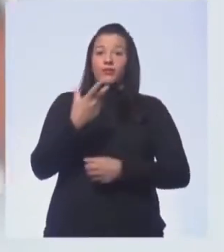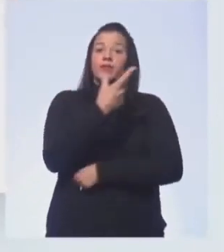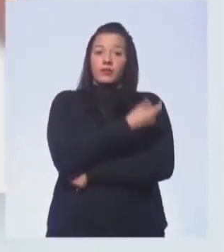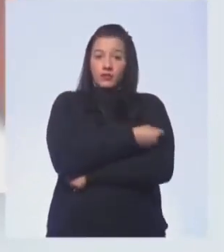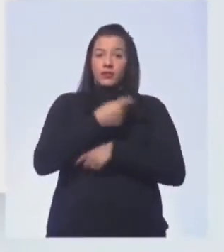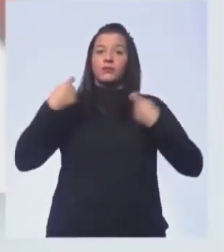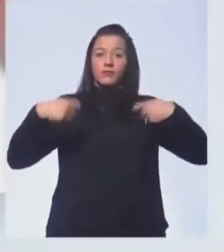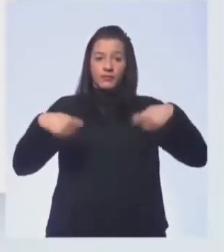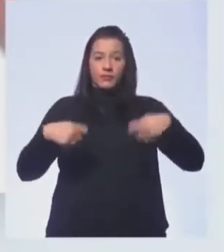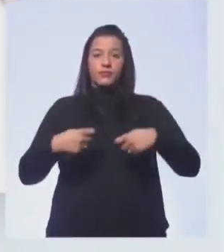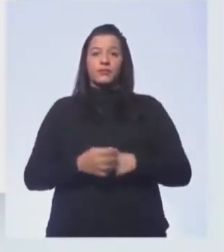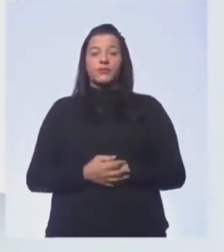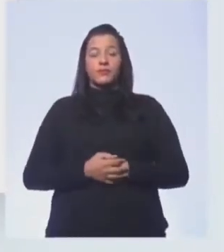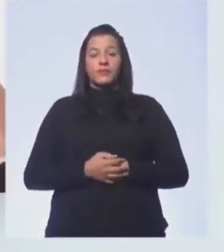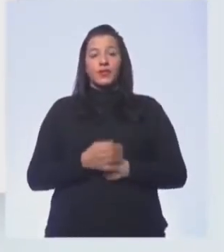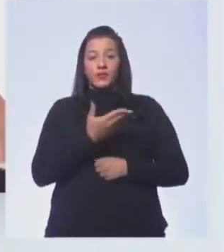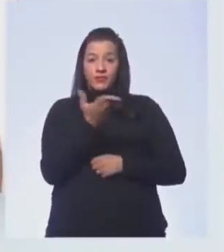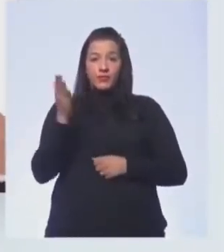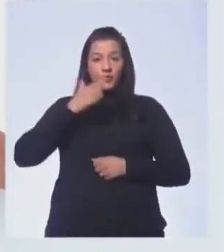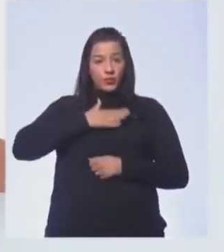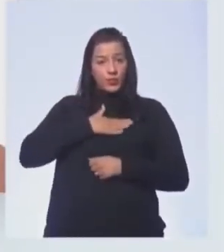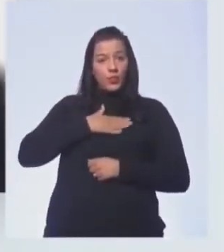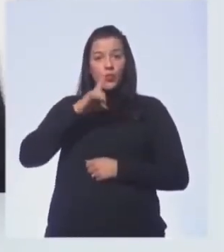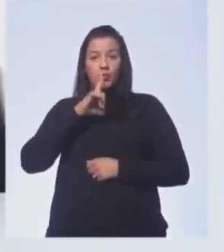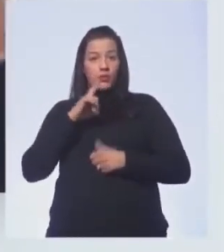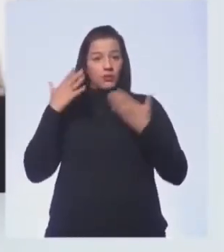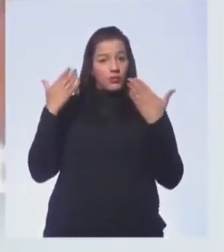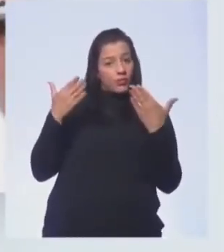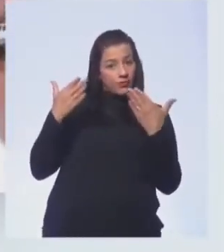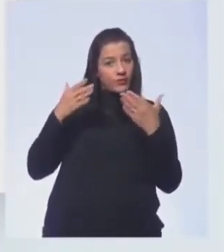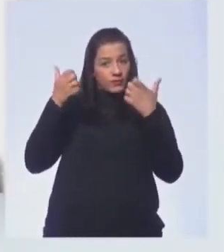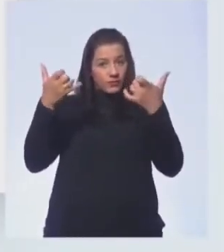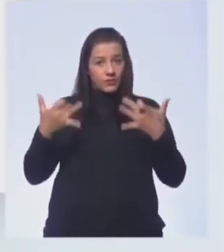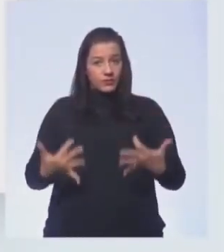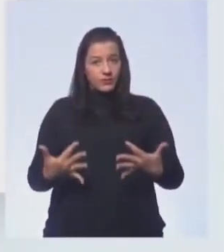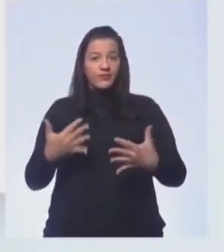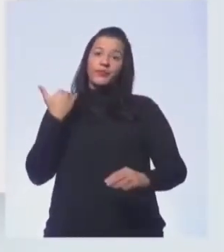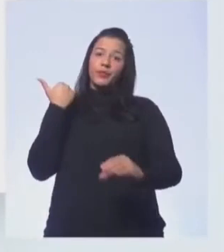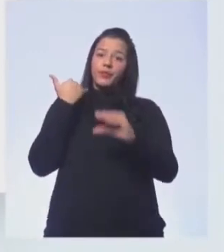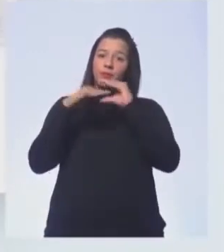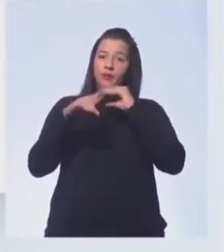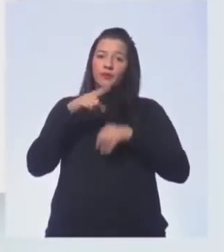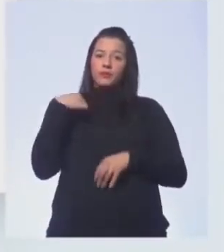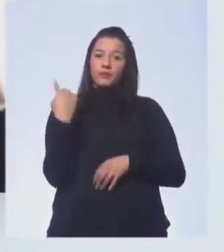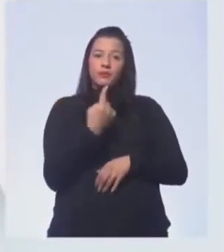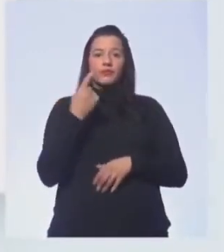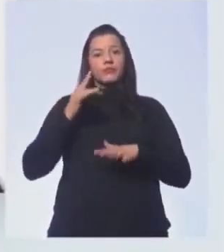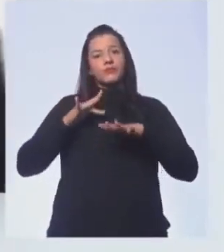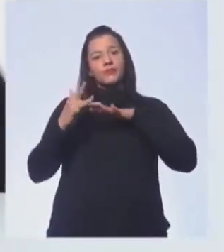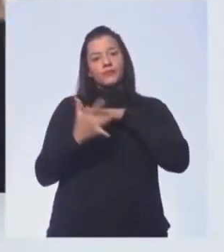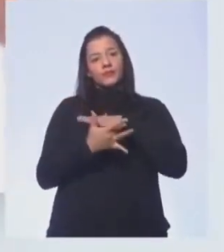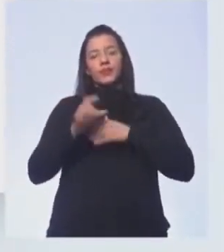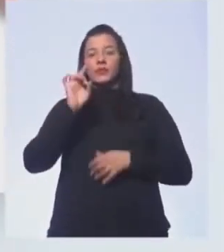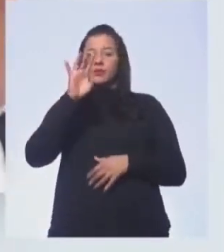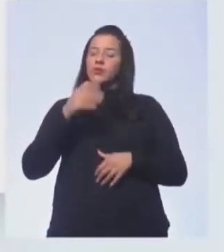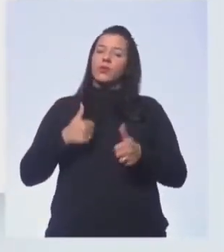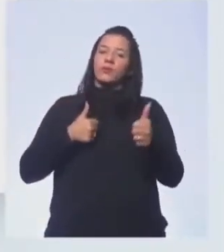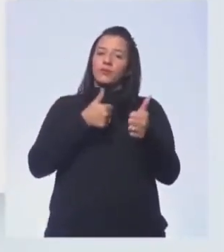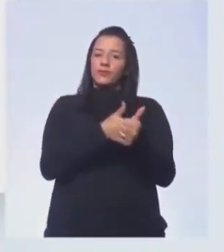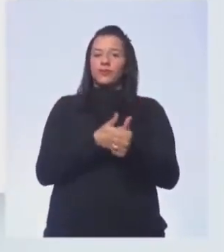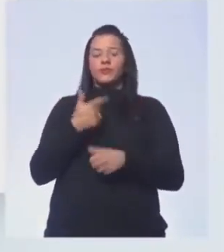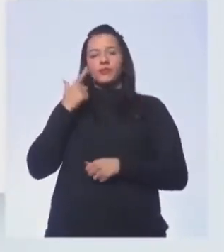muito necessárias. Gostou ou teve dúvidas sobre esta explicação? Mande para as nossas redes sociais. É só procurar